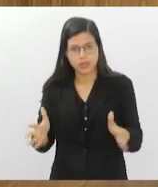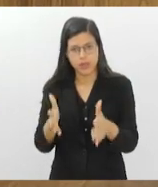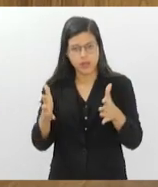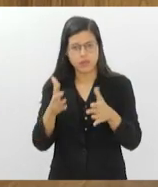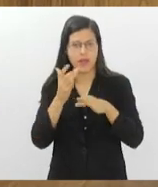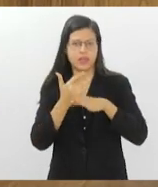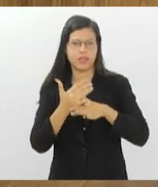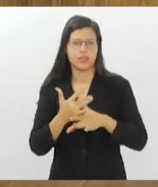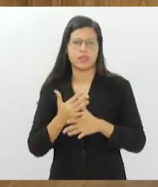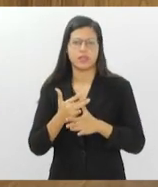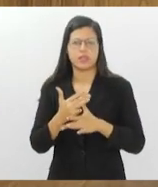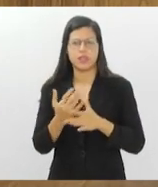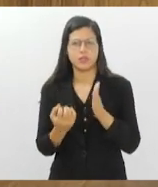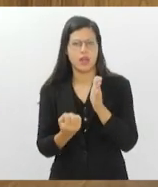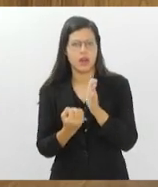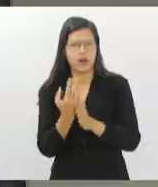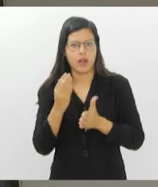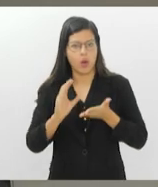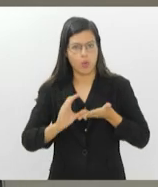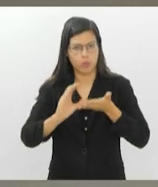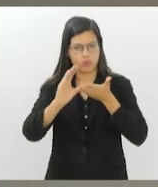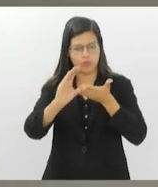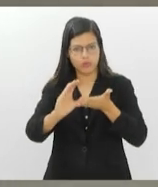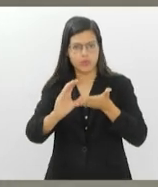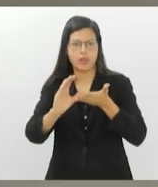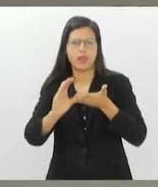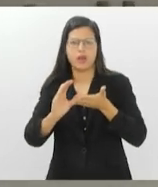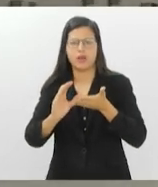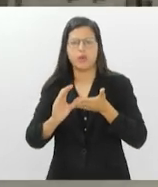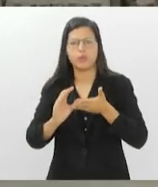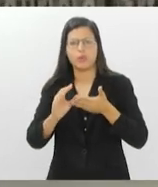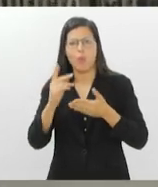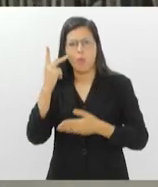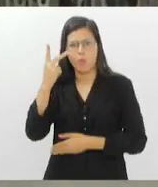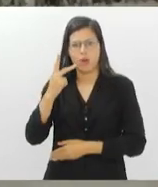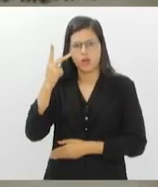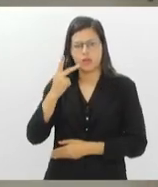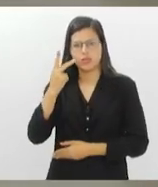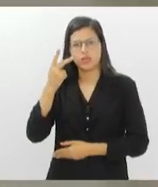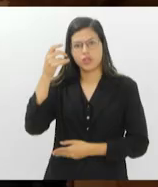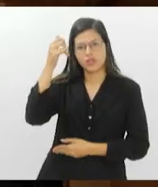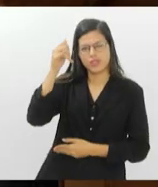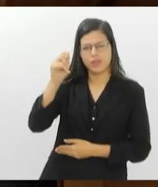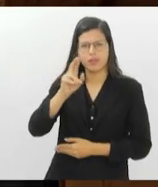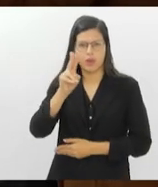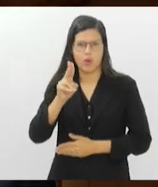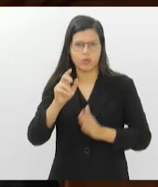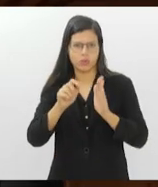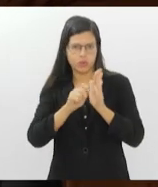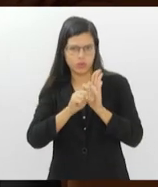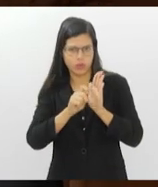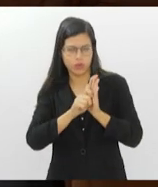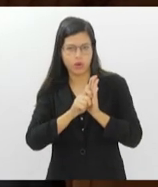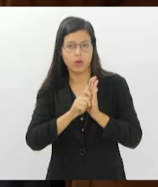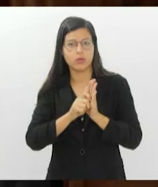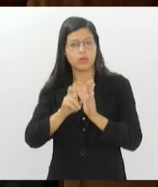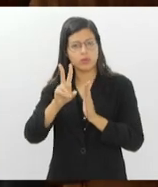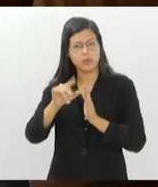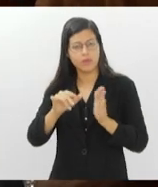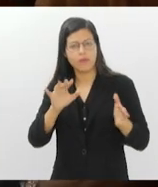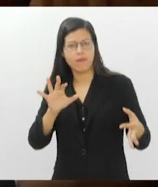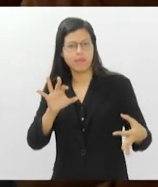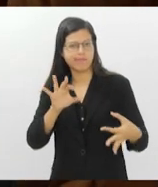a criarem mais conselhos municipais de políticas de prevenção aos entorpecentes. Isso vai somar, isso